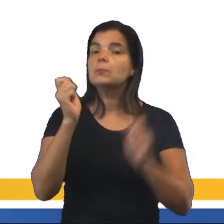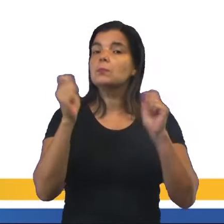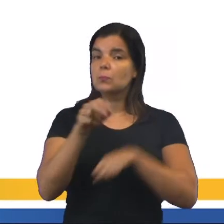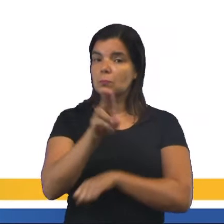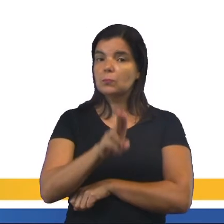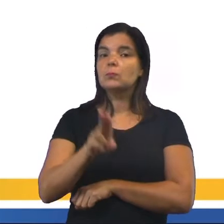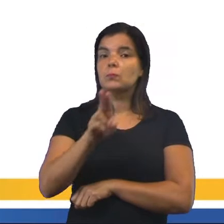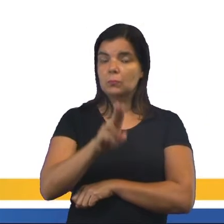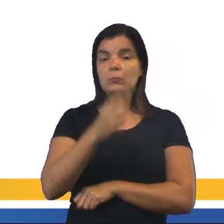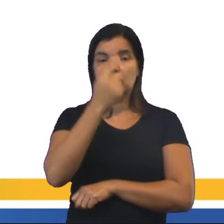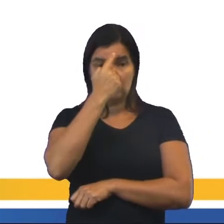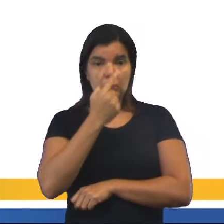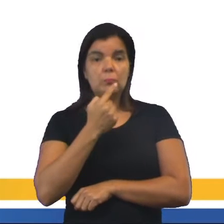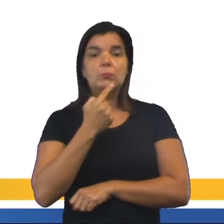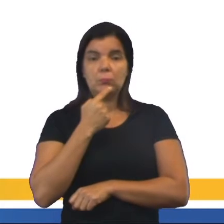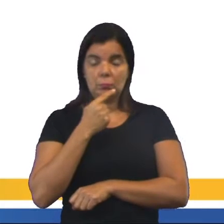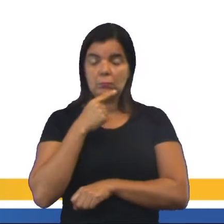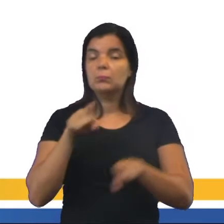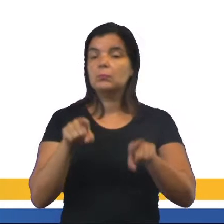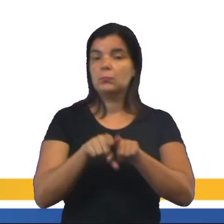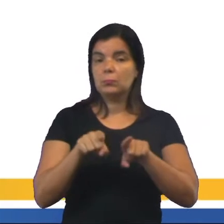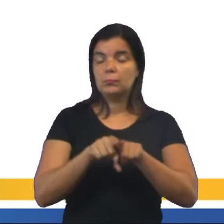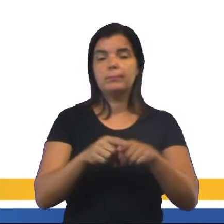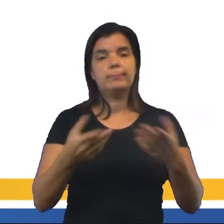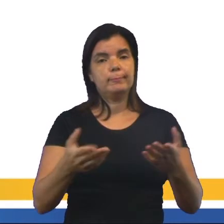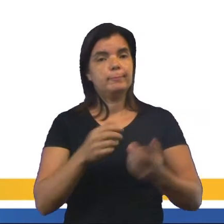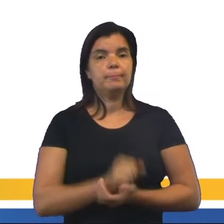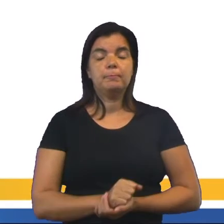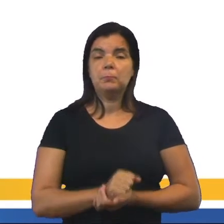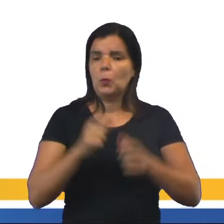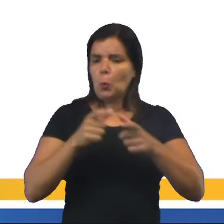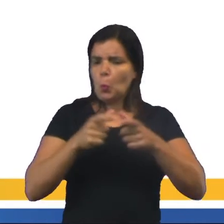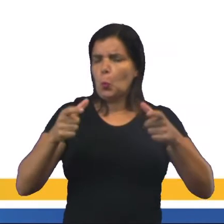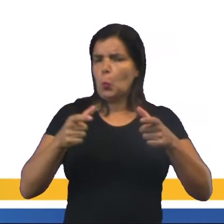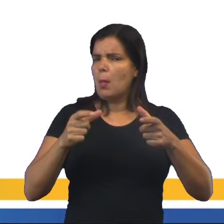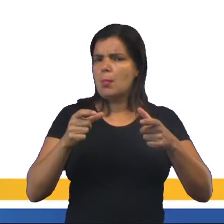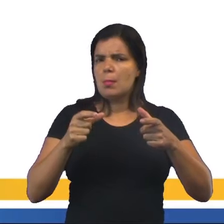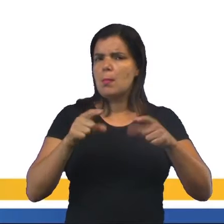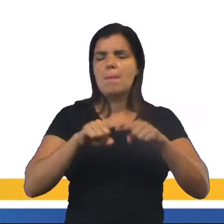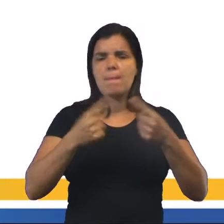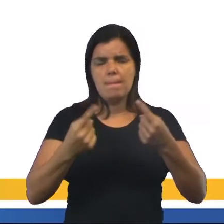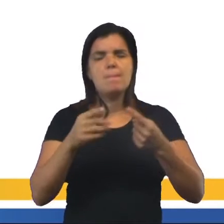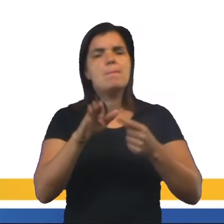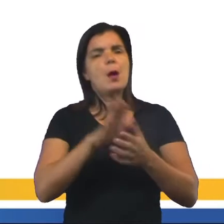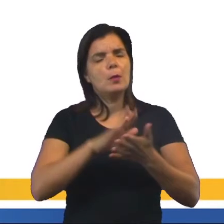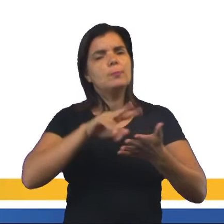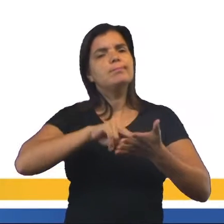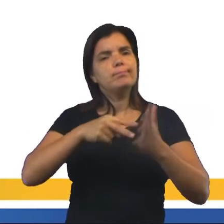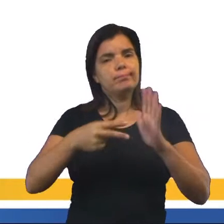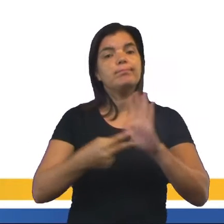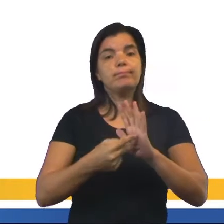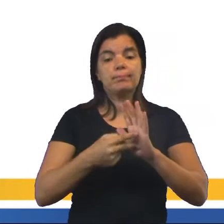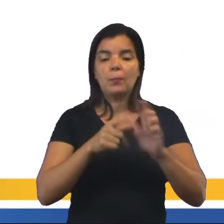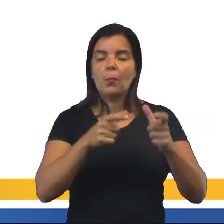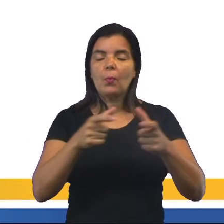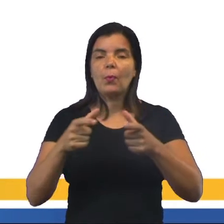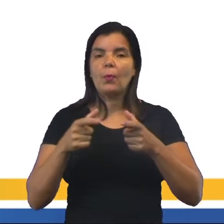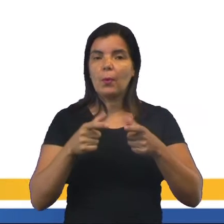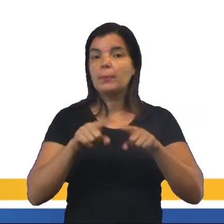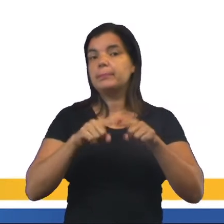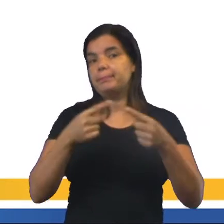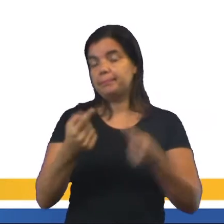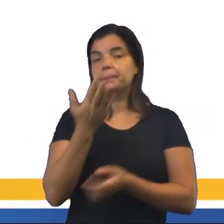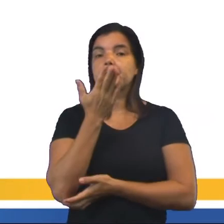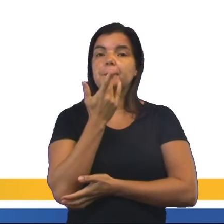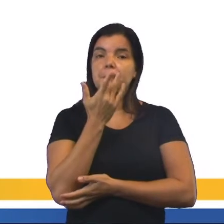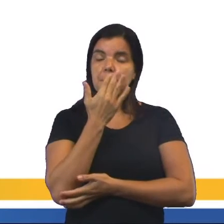usar imagens no mapa mental. Convém elas não serem muito grandes e ocuparem uma parte significativa do espaço. Já as